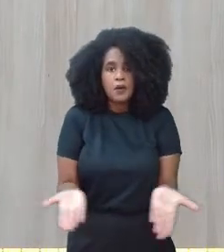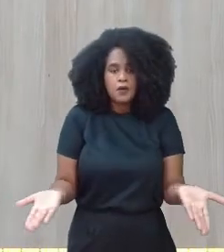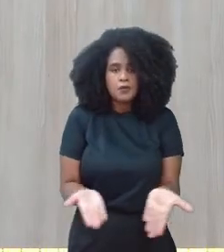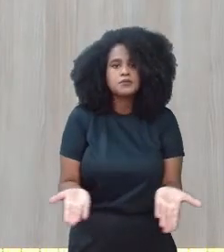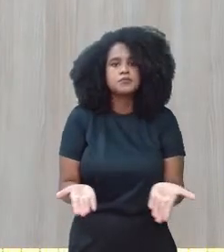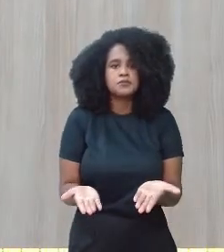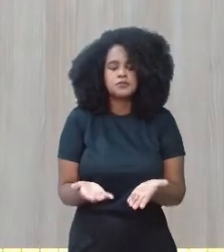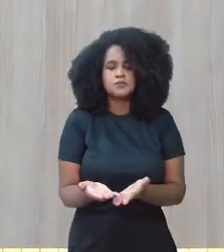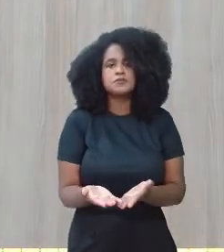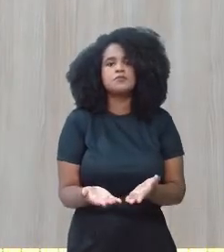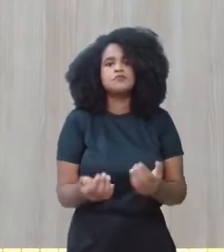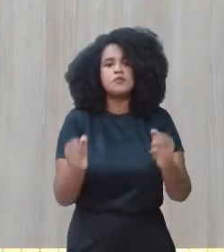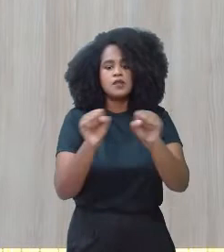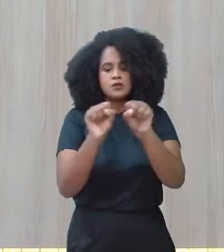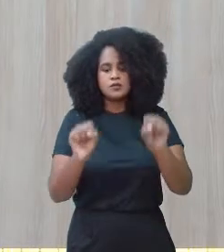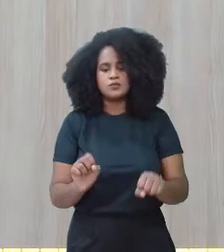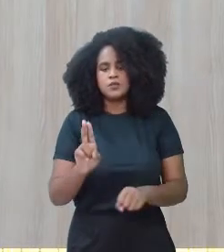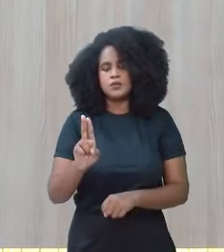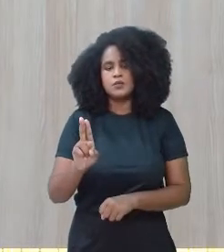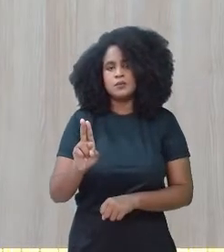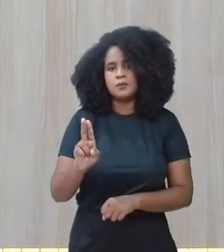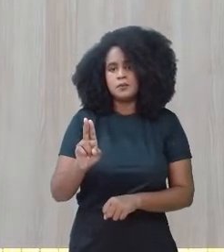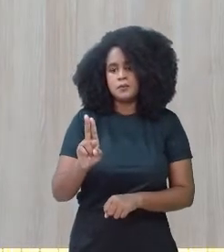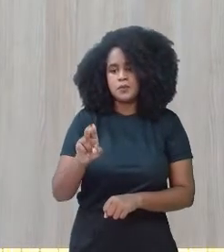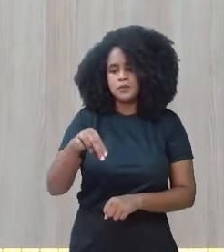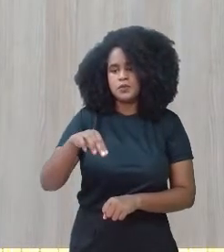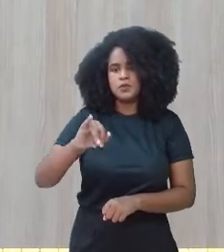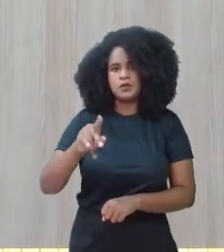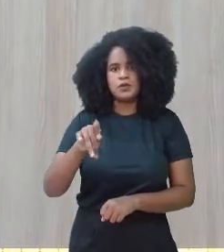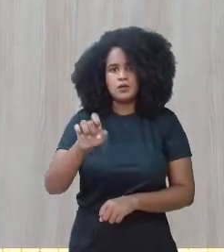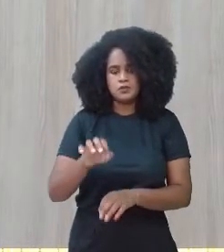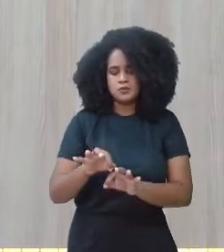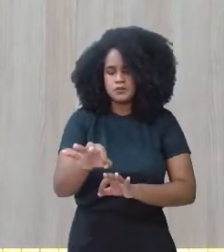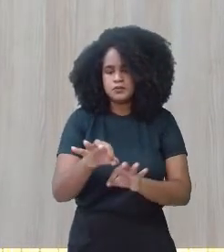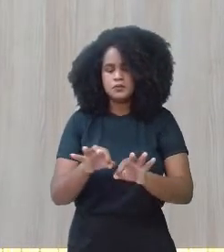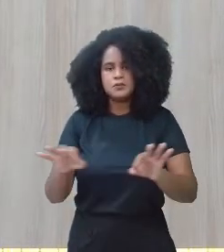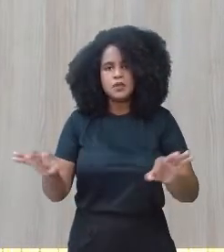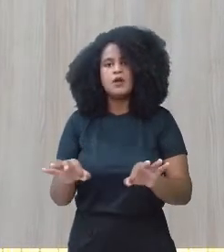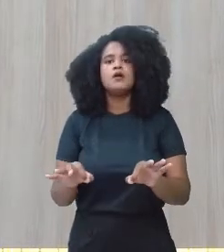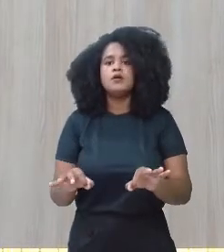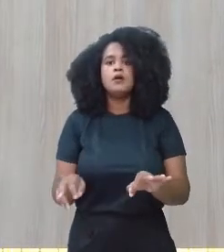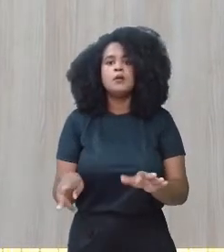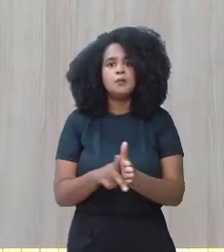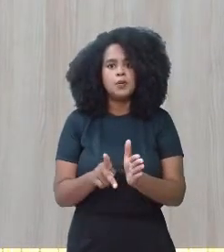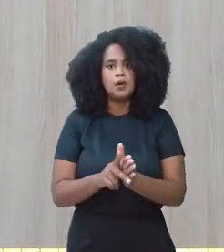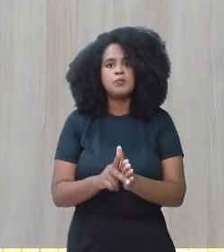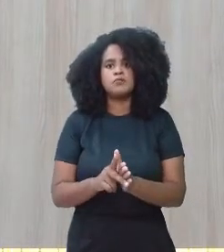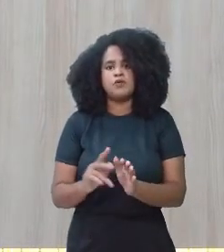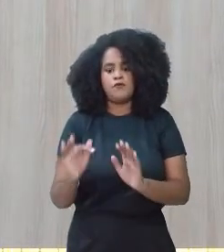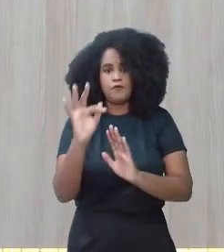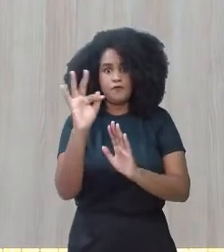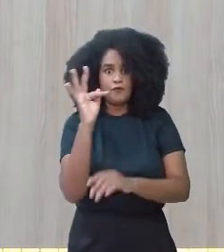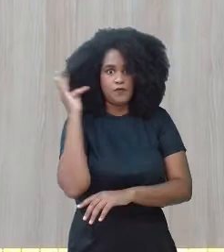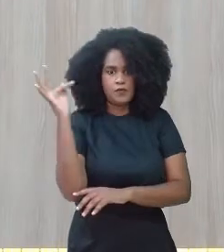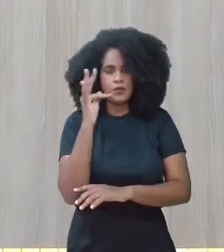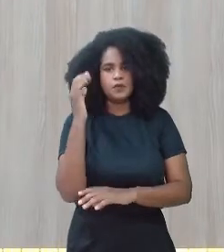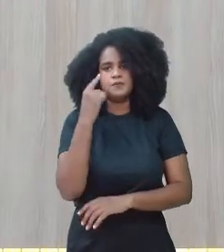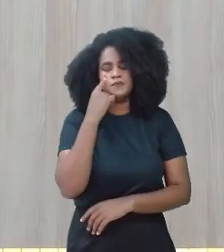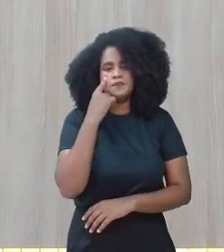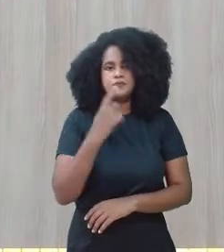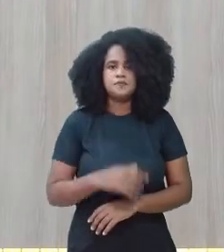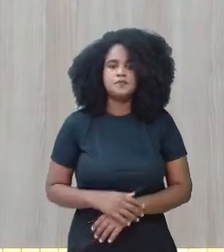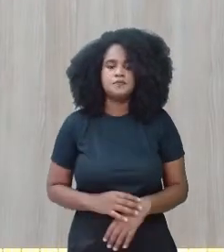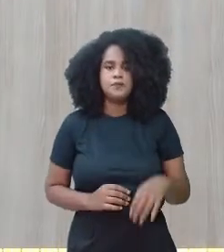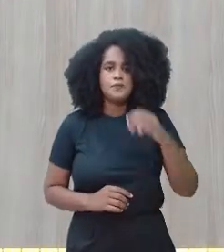sistema de medida convencional. E aí, também do nosso cotidiano, sem a gente nem perceber que aquilo é um sistema de